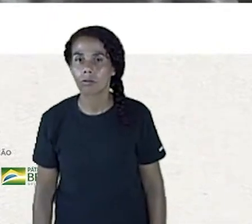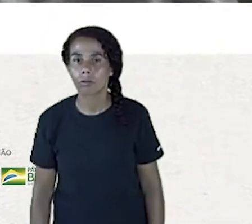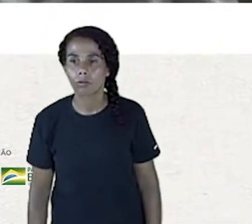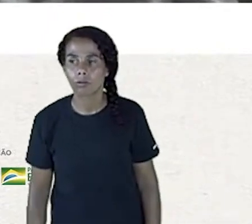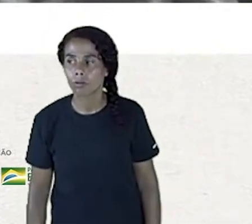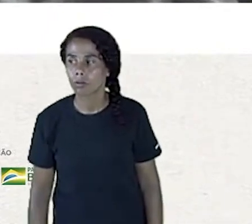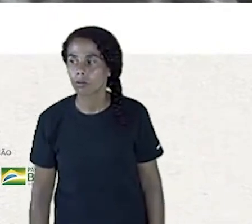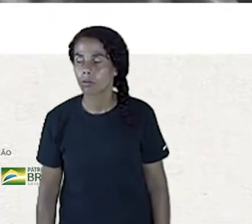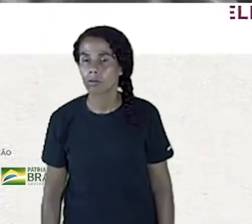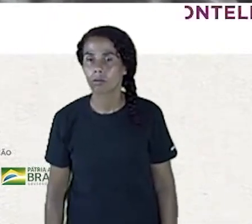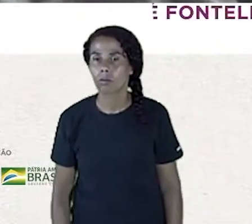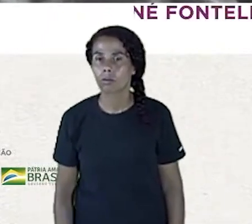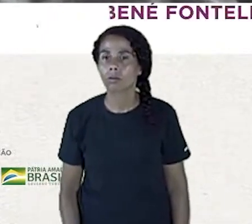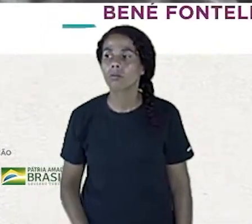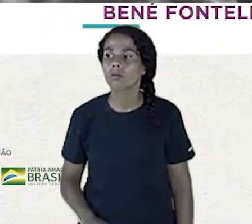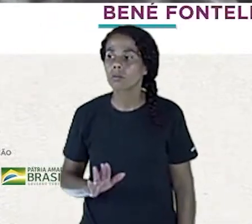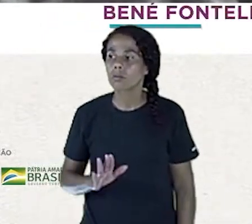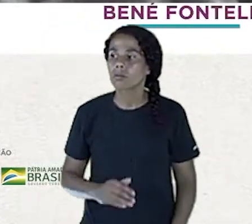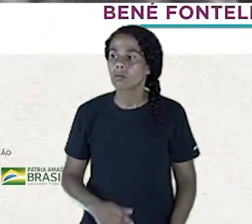Deu uma paradinha.